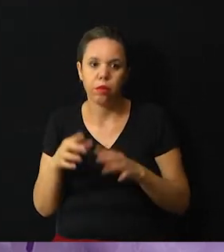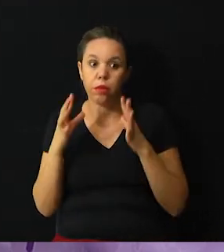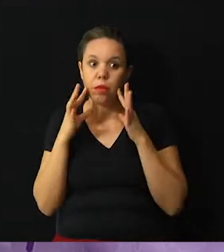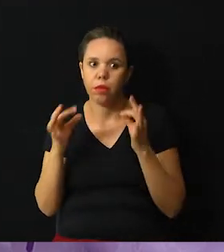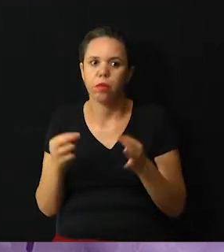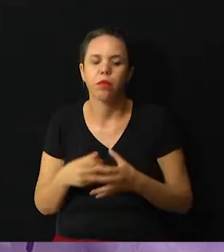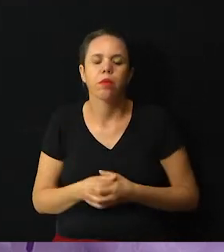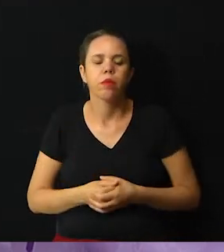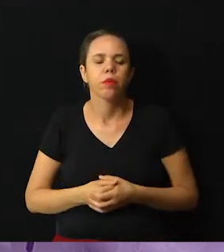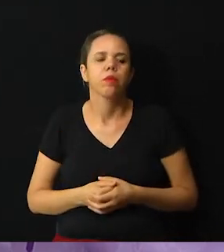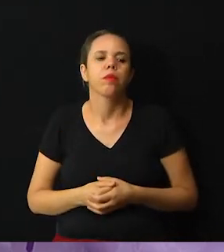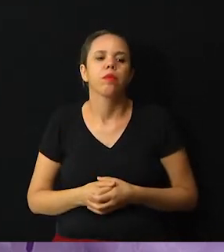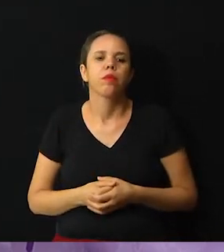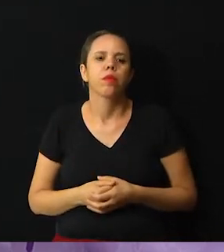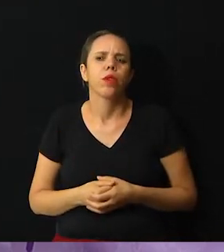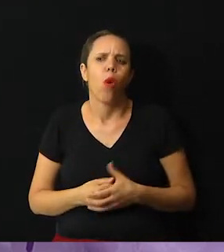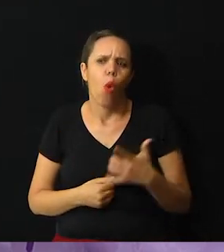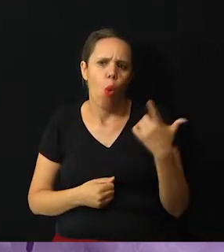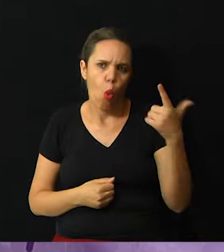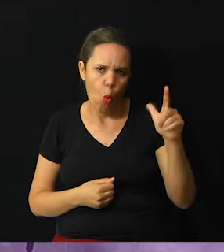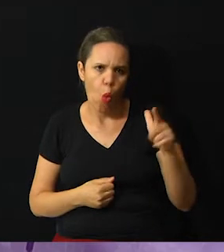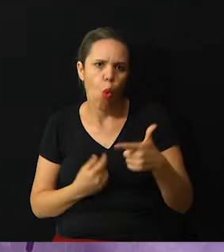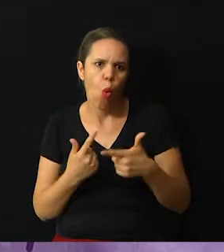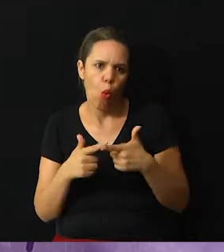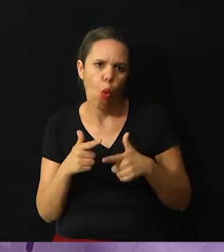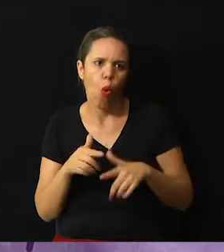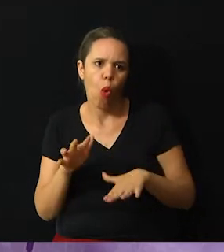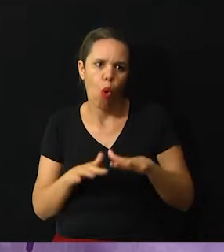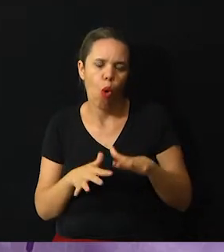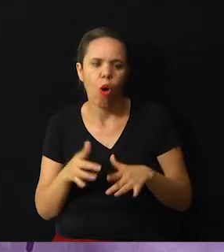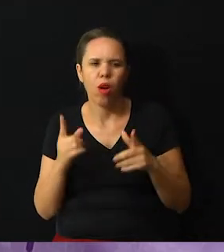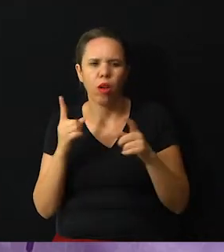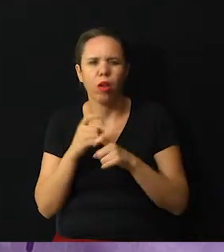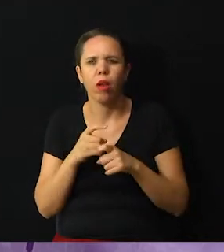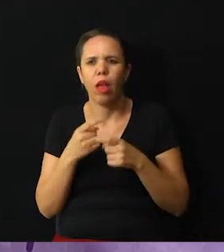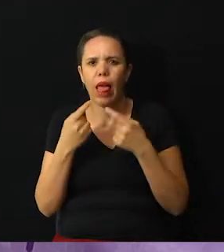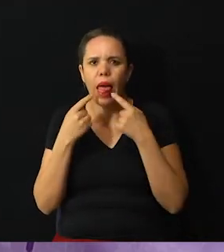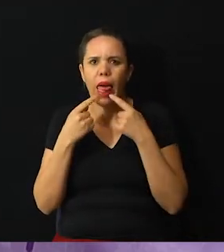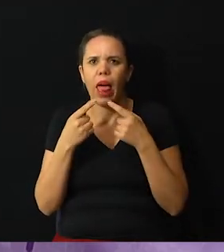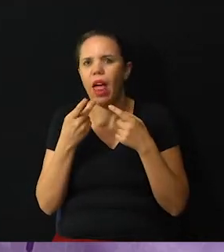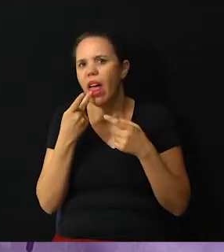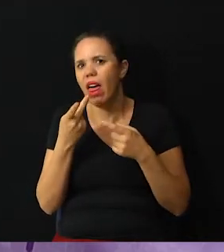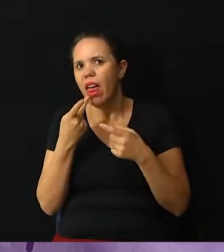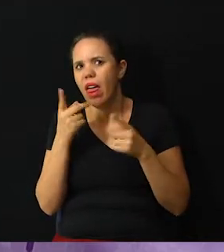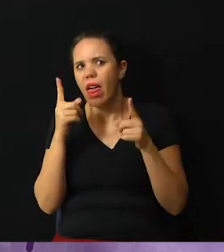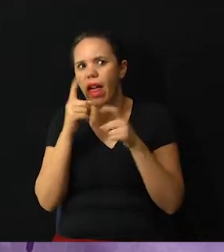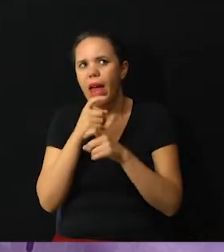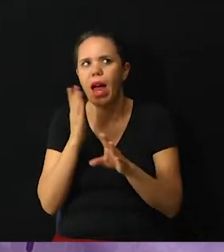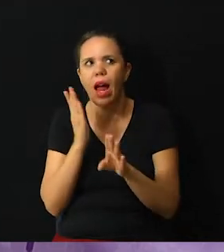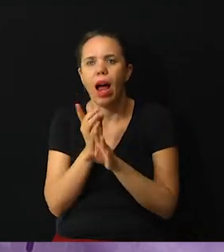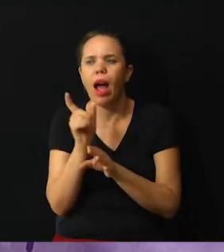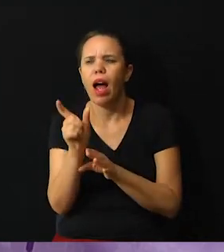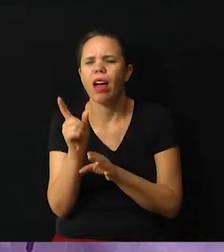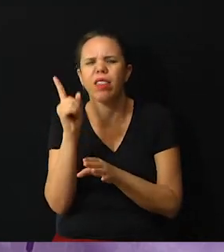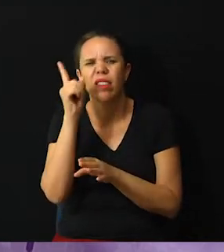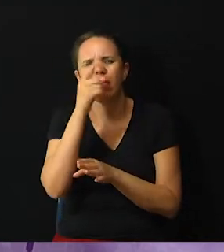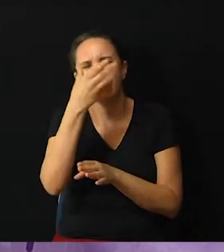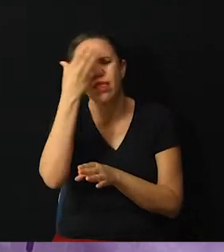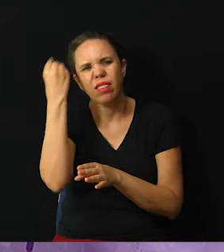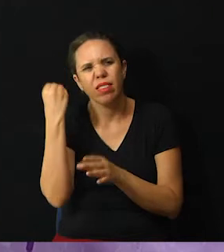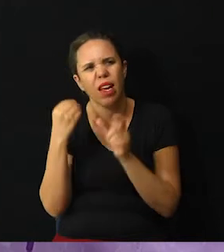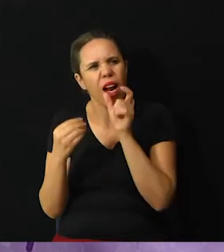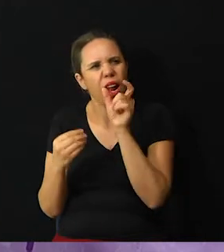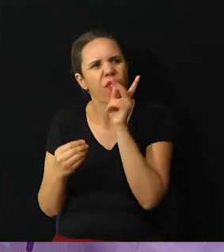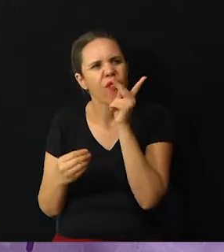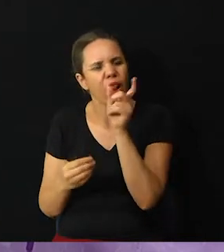prestar atenção. Mas existem outros sintomas. Algumas pessoas começam por dificuldade de linguagem, começam a ter dificuldade de achar palavras,